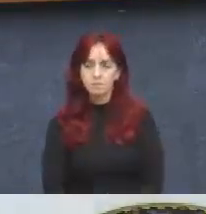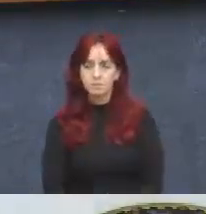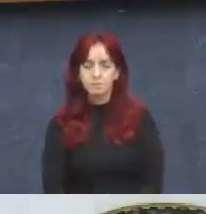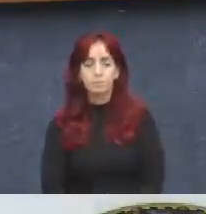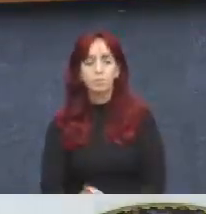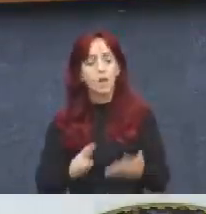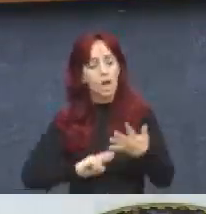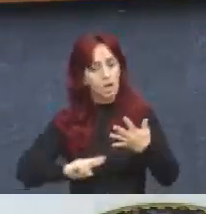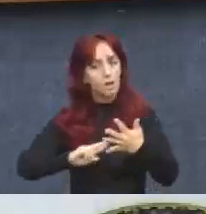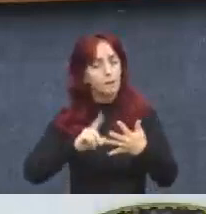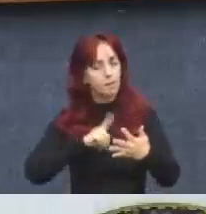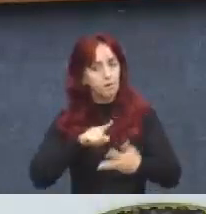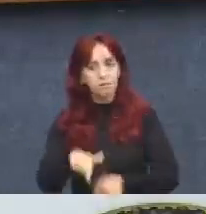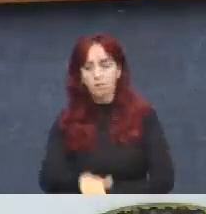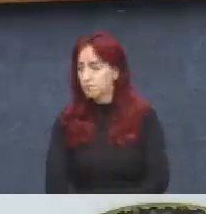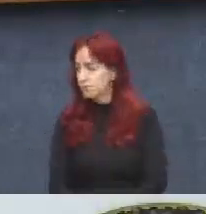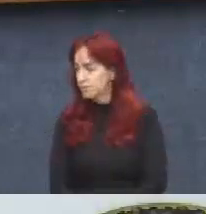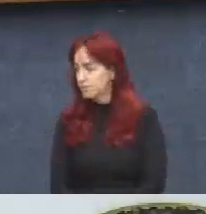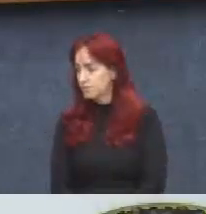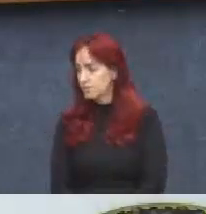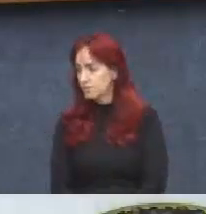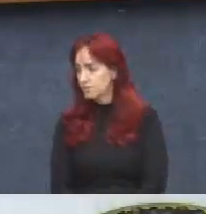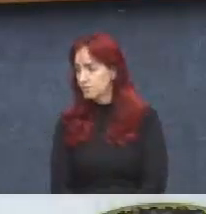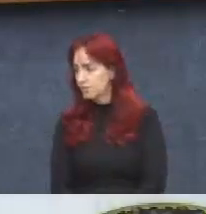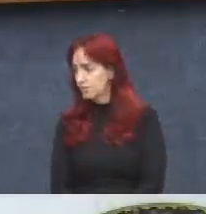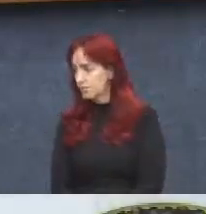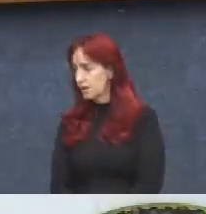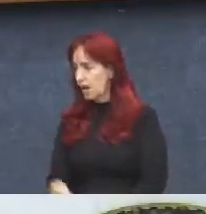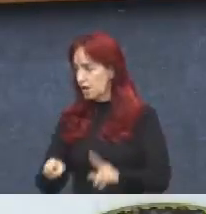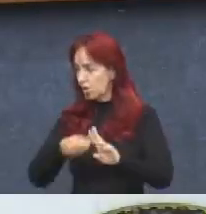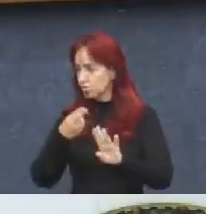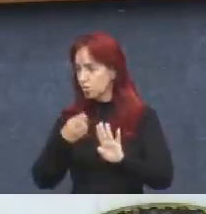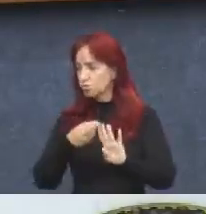Há requerimentos. Requerimento